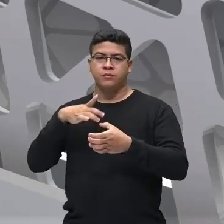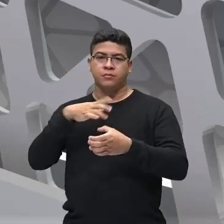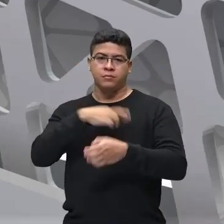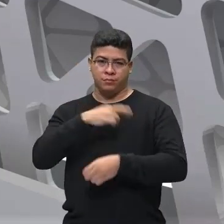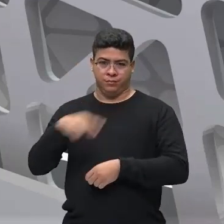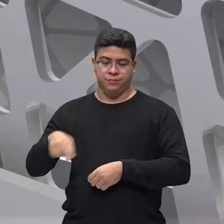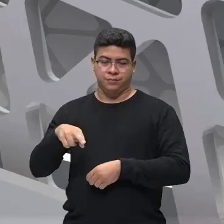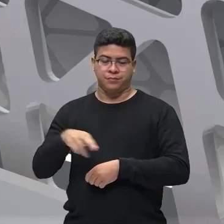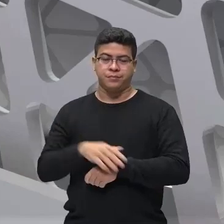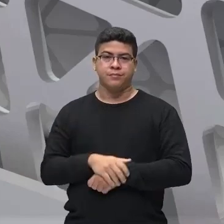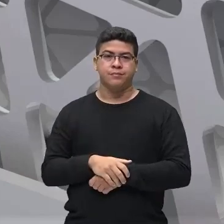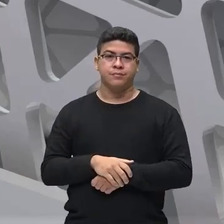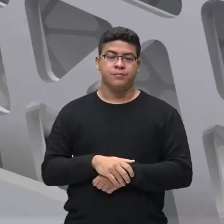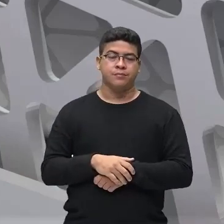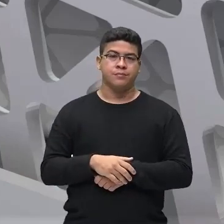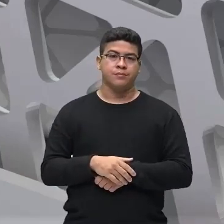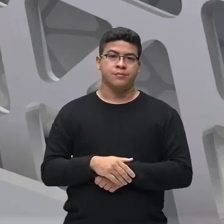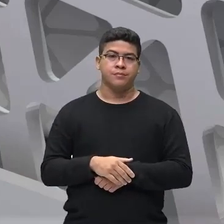O nosso segundo